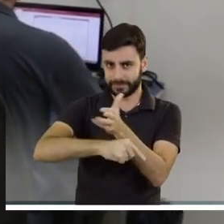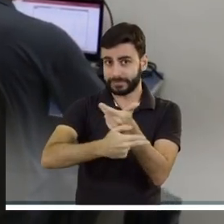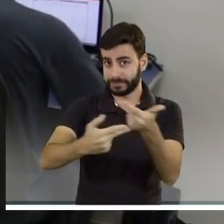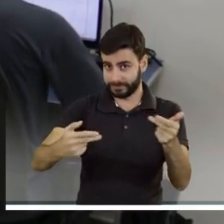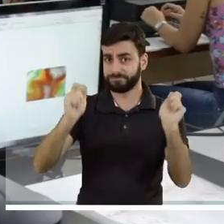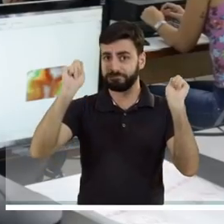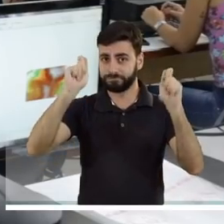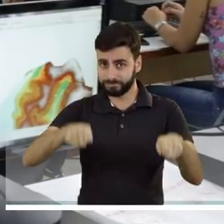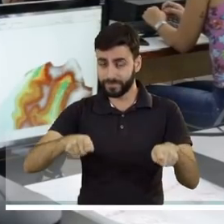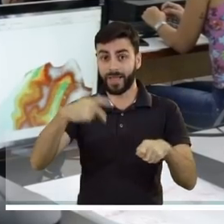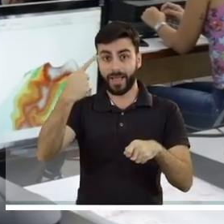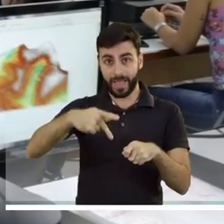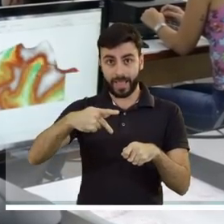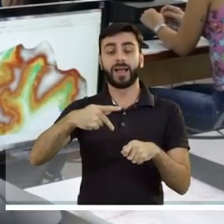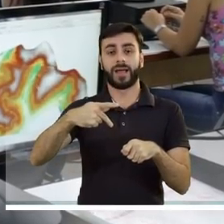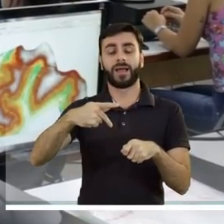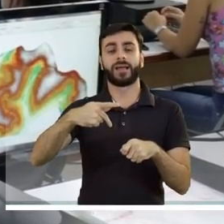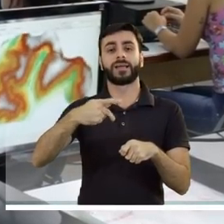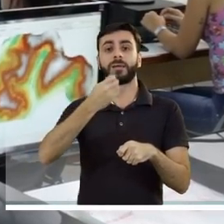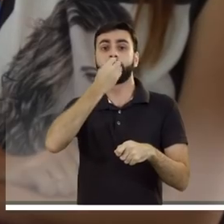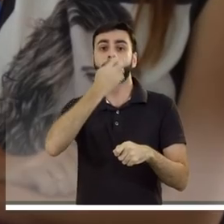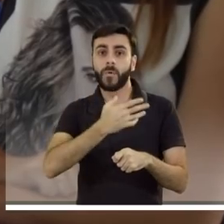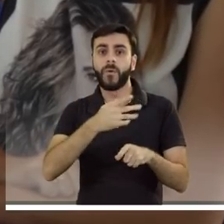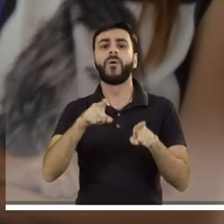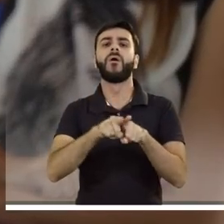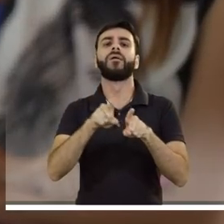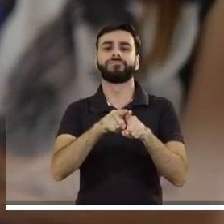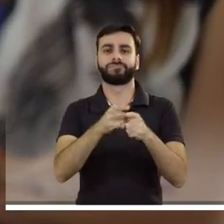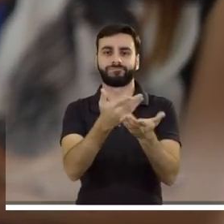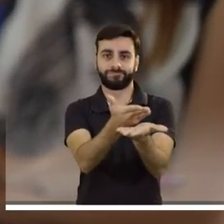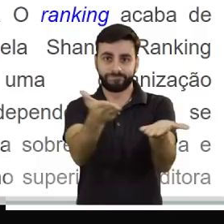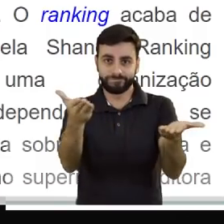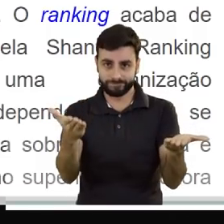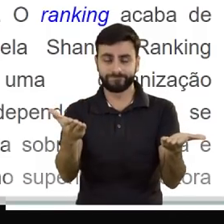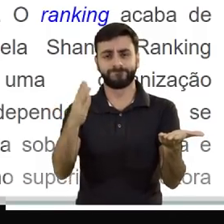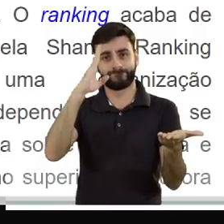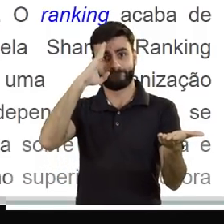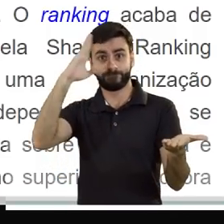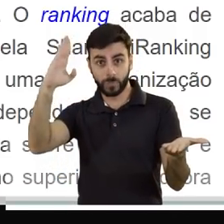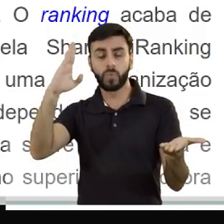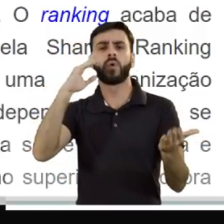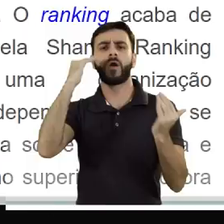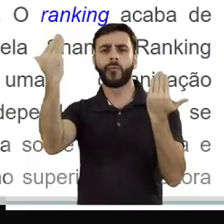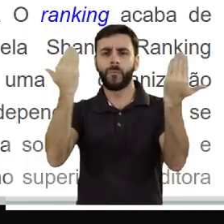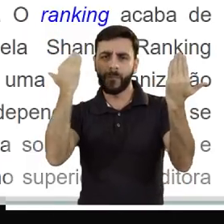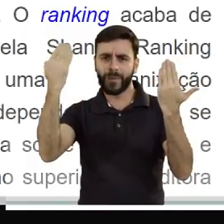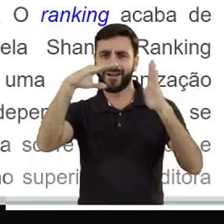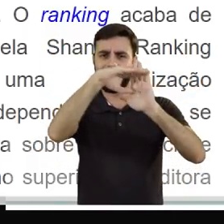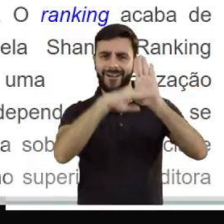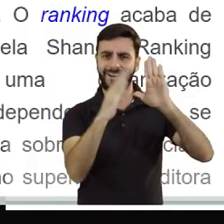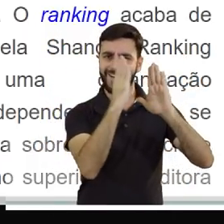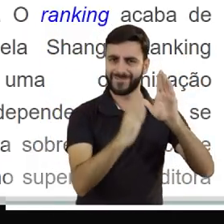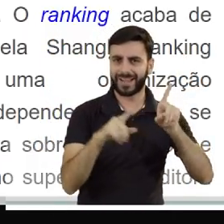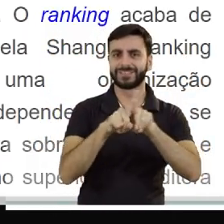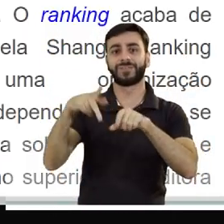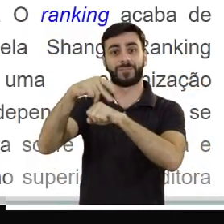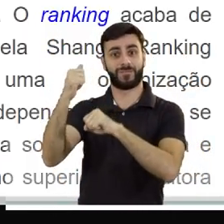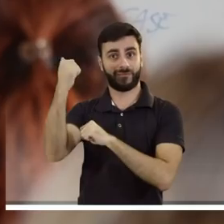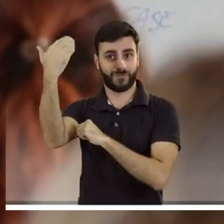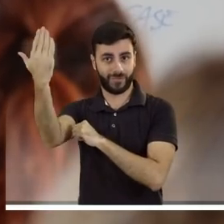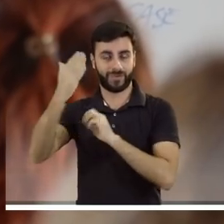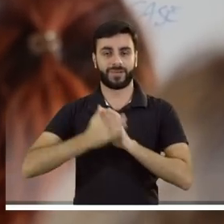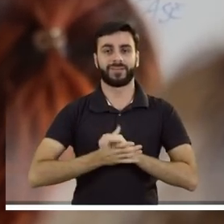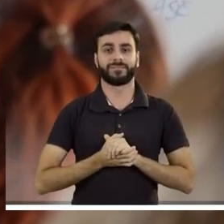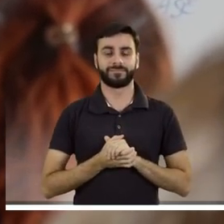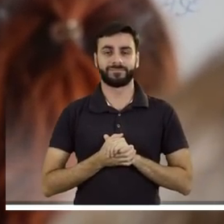qualidade atestada não apenas pelo desempenho deles no mercado de trabalho, mas também em rankings nacionais e